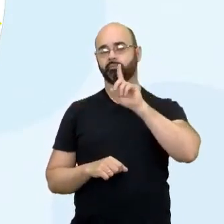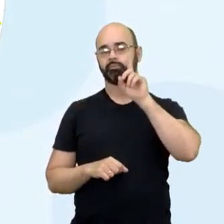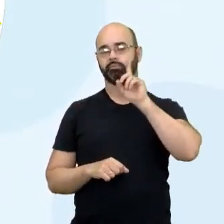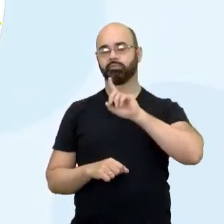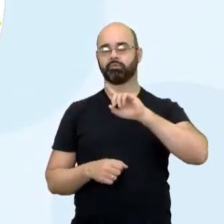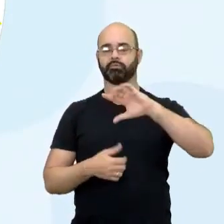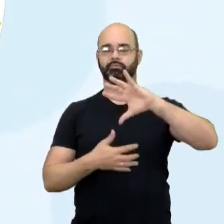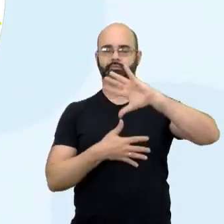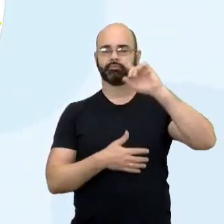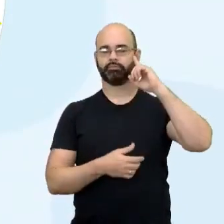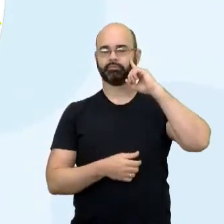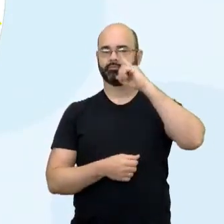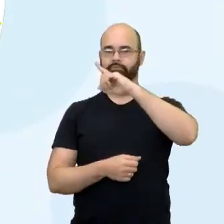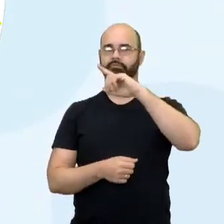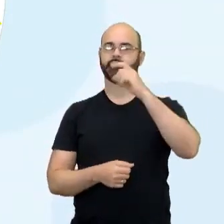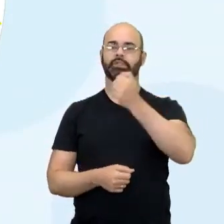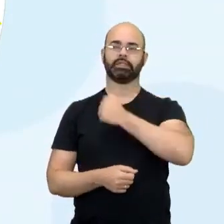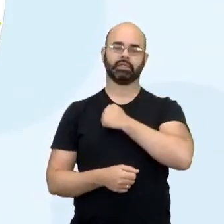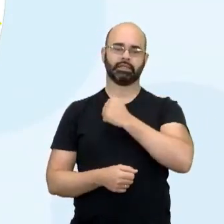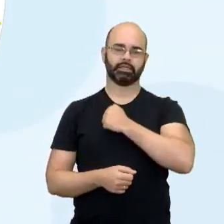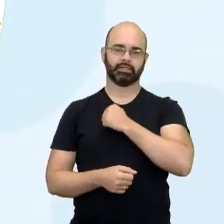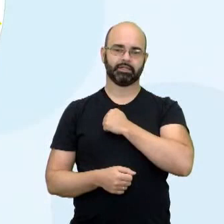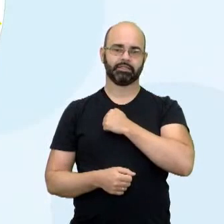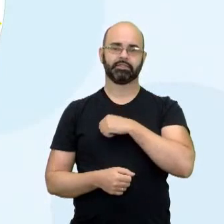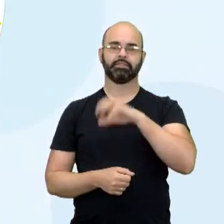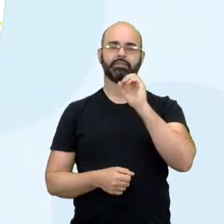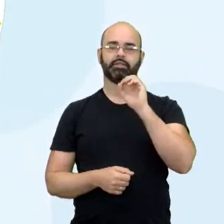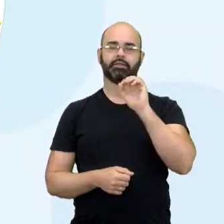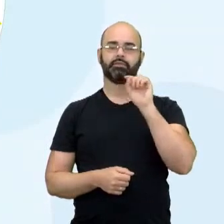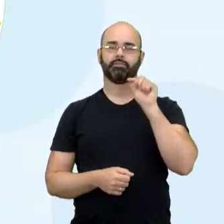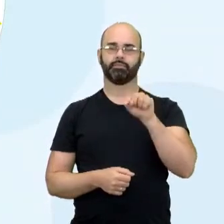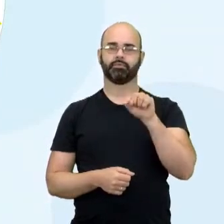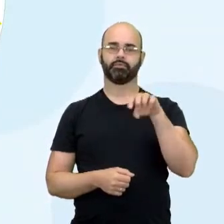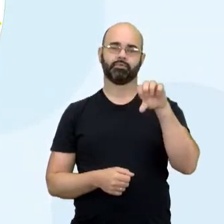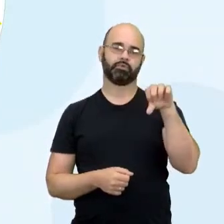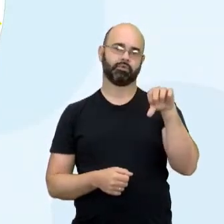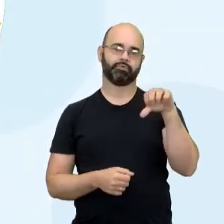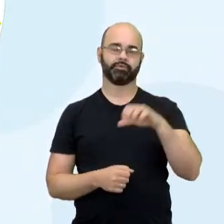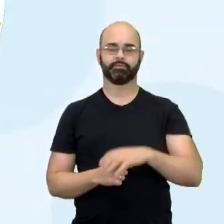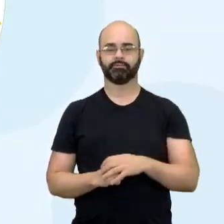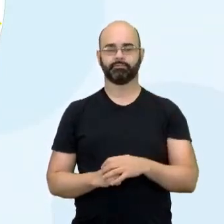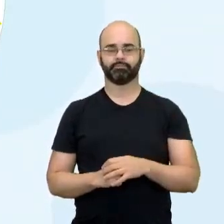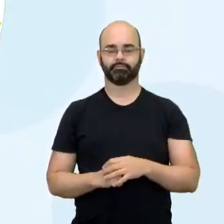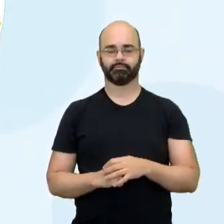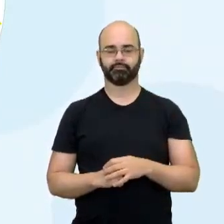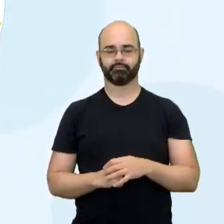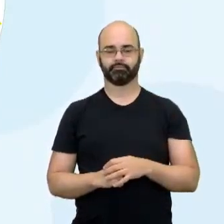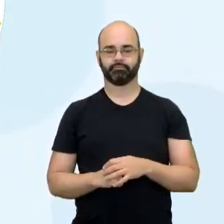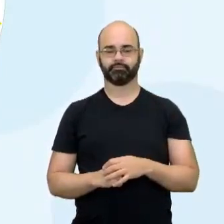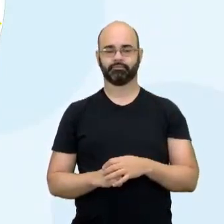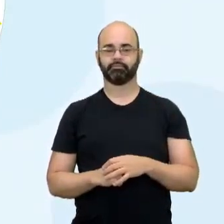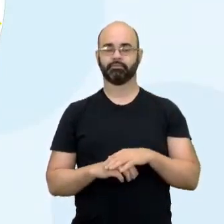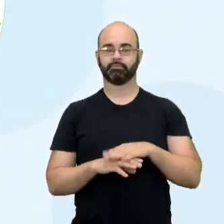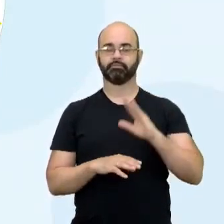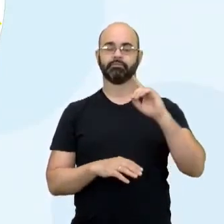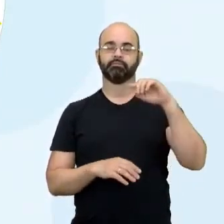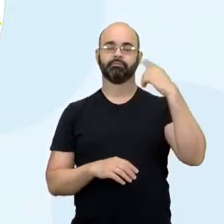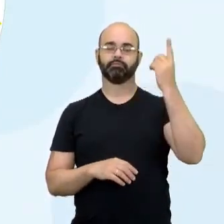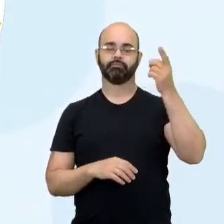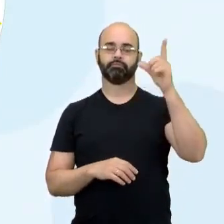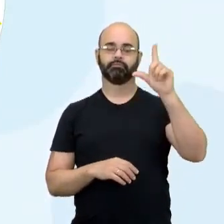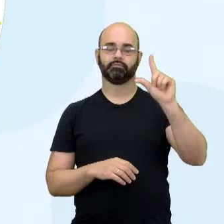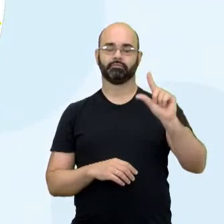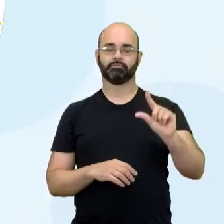Unidos, o Canadá, né, acima de 0,9. Nós temos aí depois, relacionados aí com o IDH muito